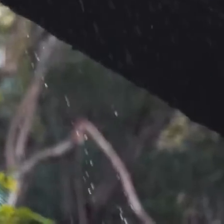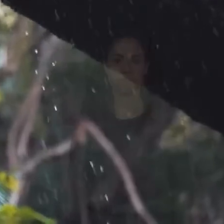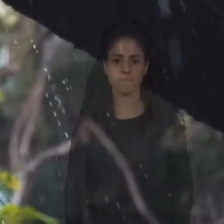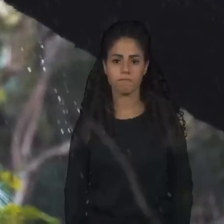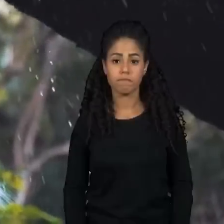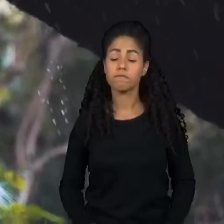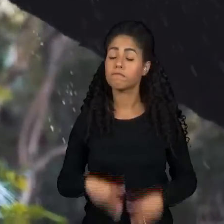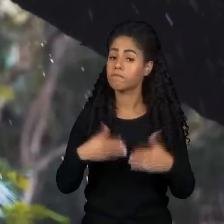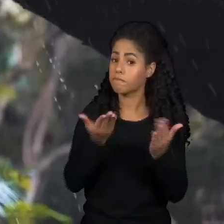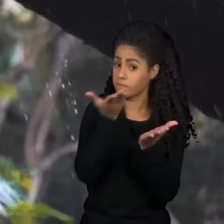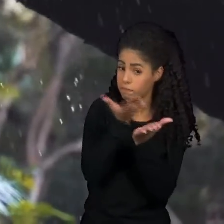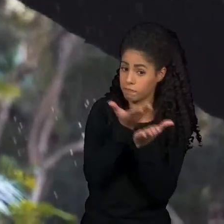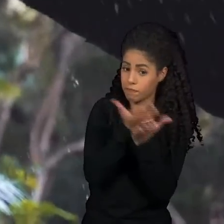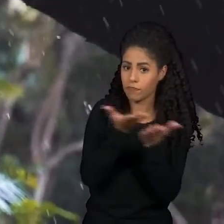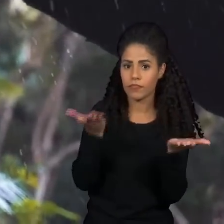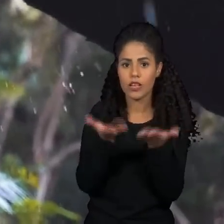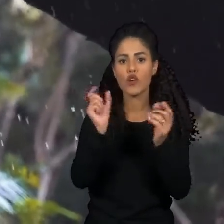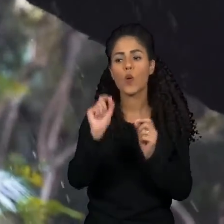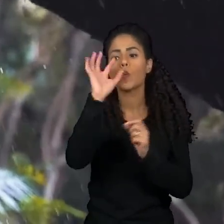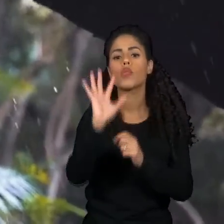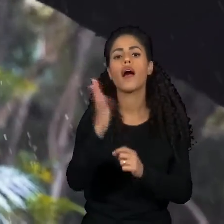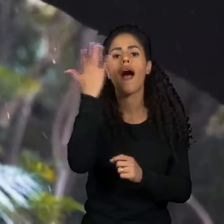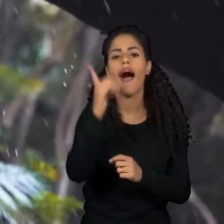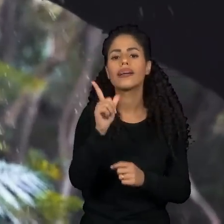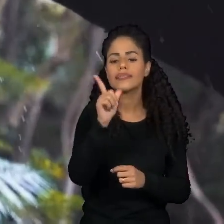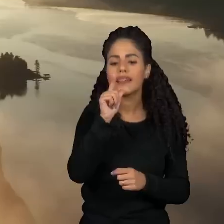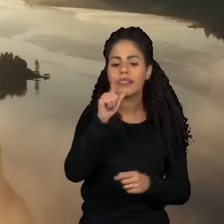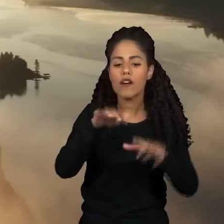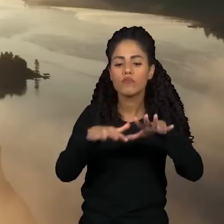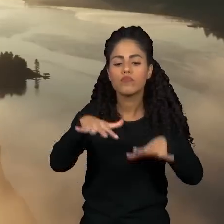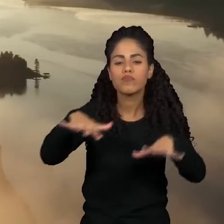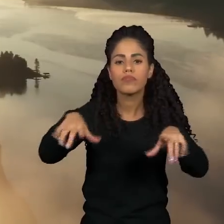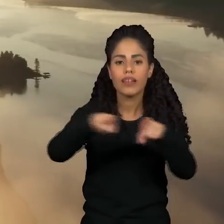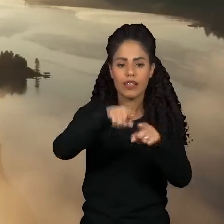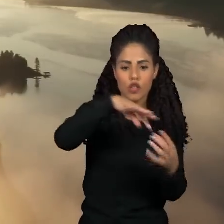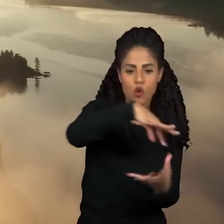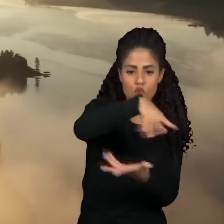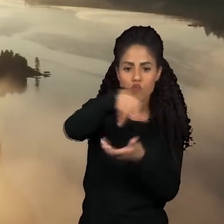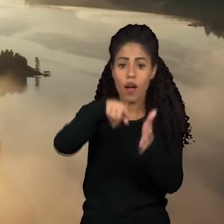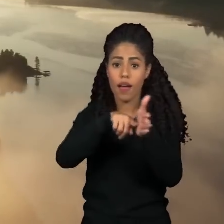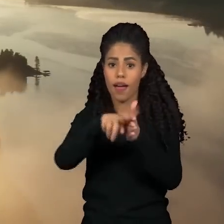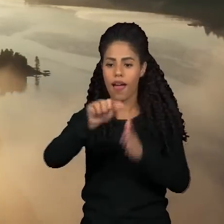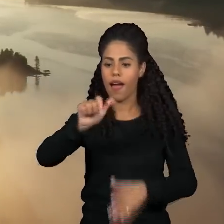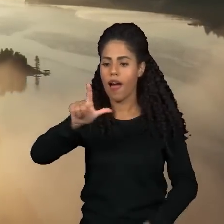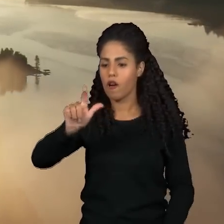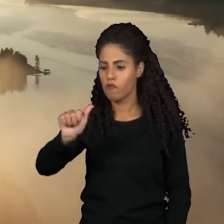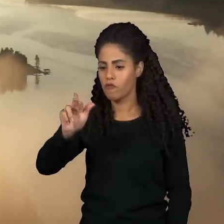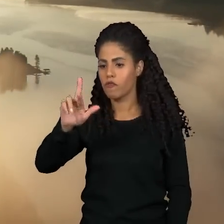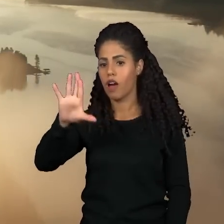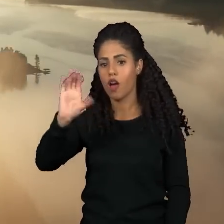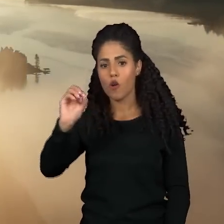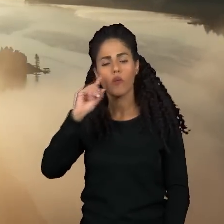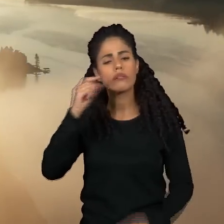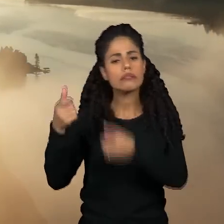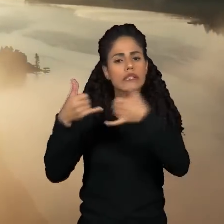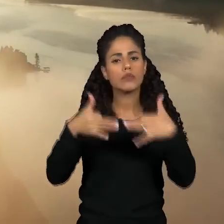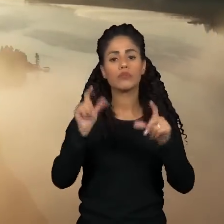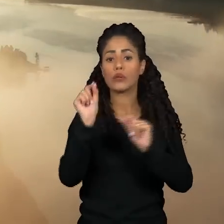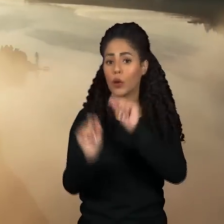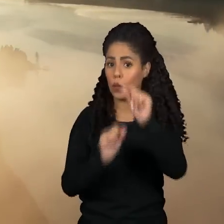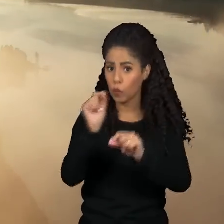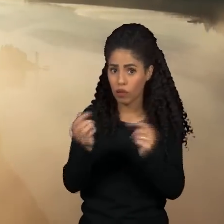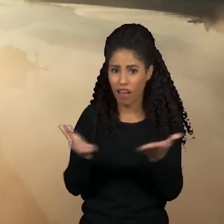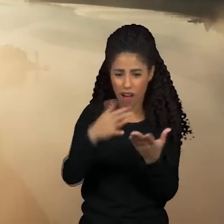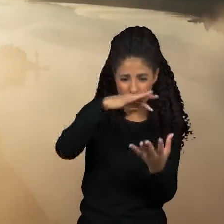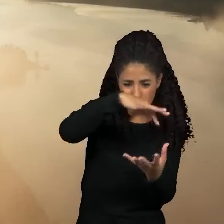Voltando ao estudo atual sobre os aquíferos e o eixo da Terra, o geólogo Álvaro Crosta explica que o deslocamento do eixo